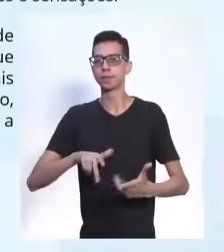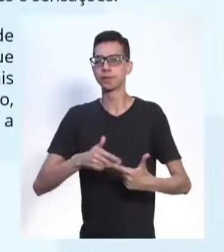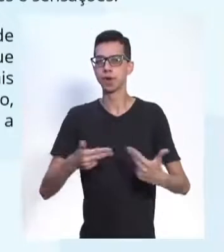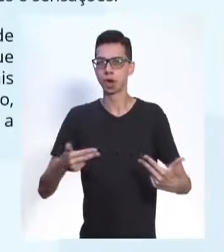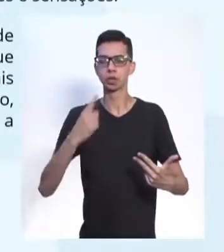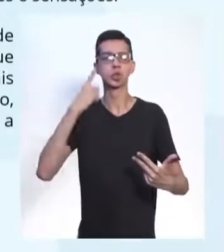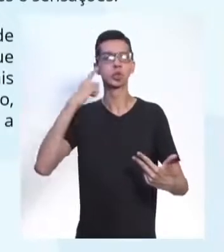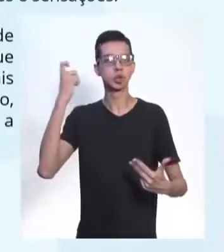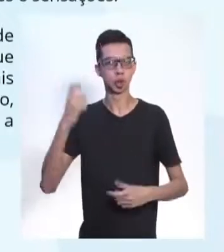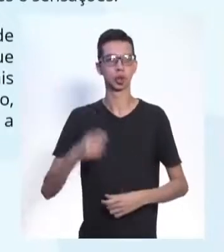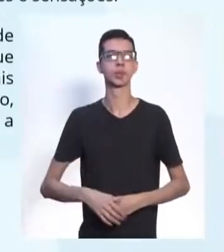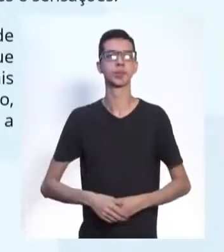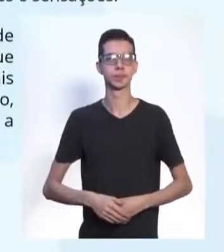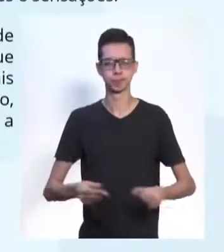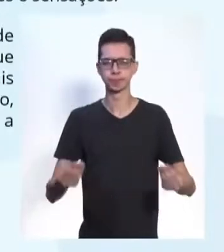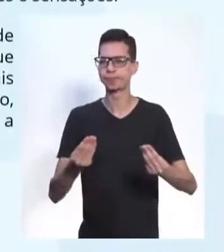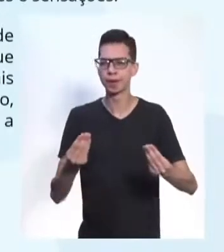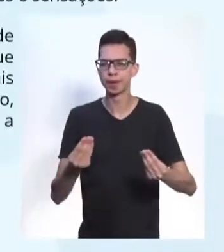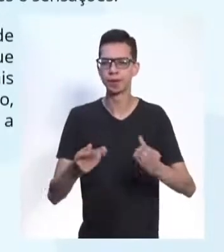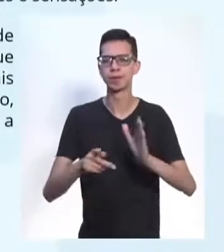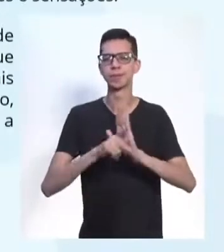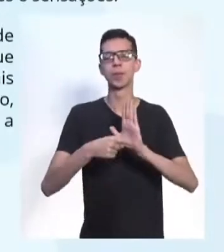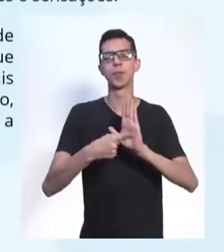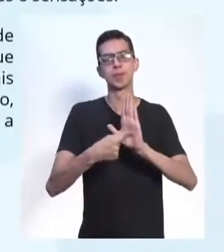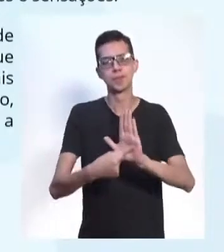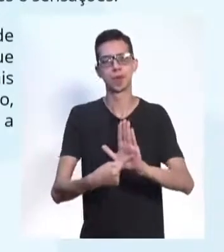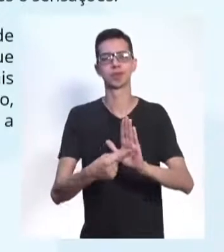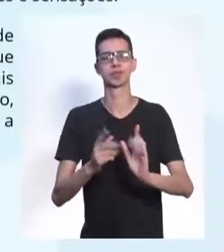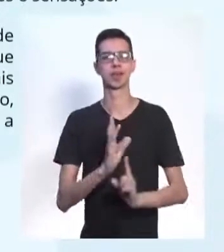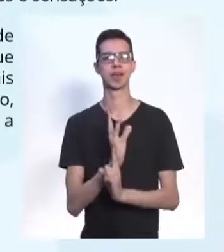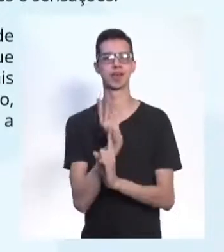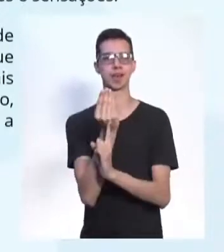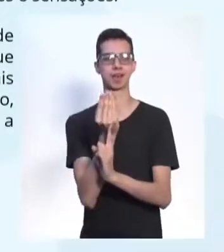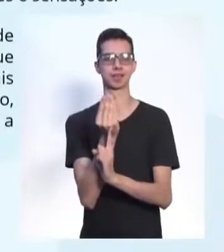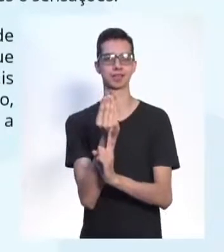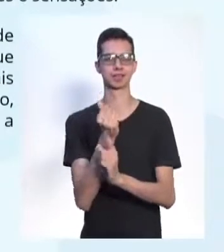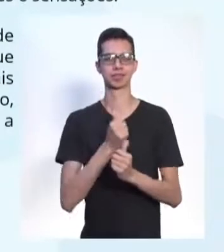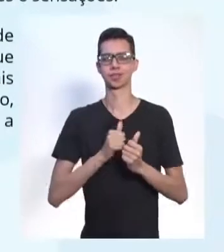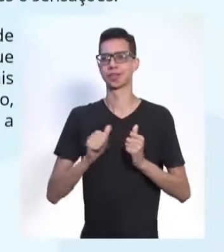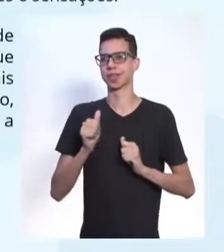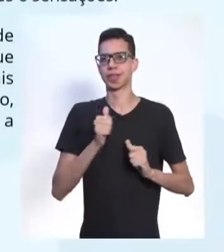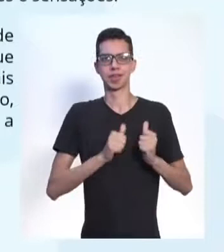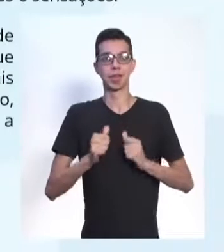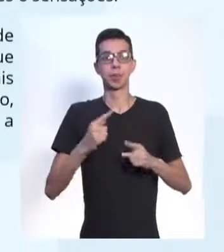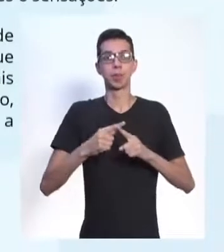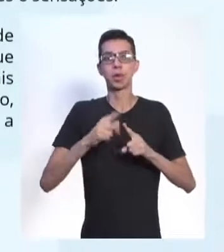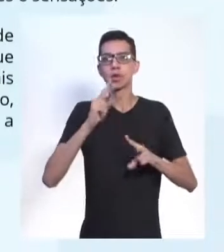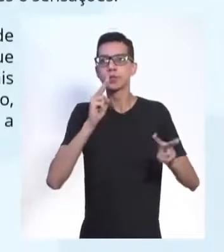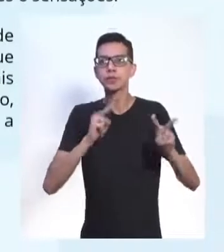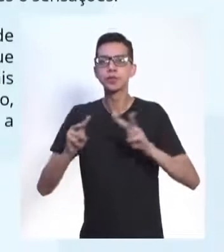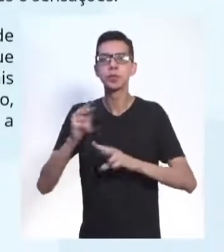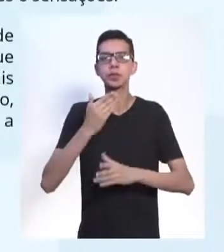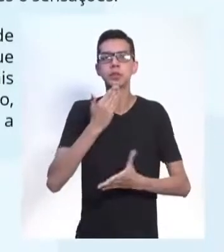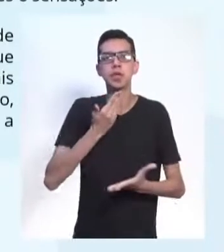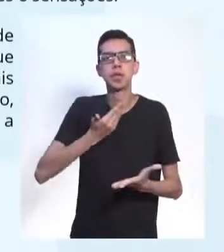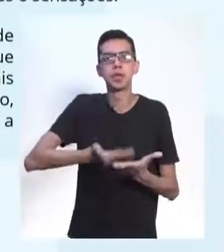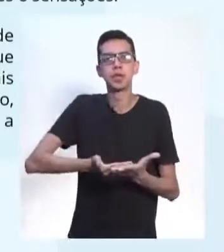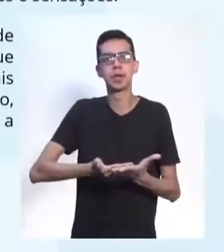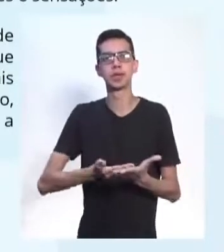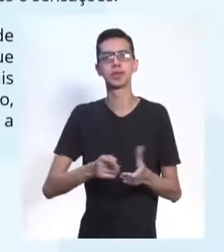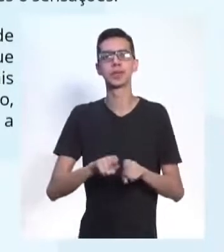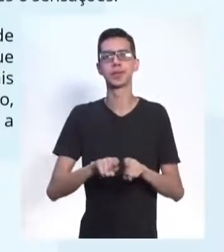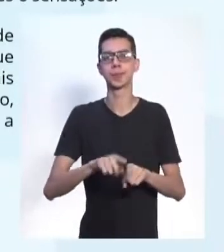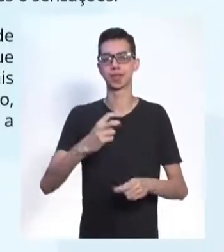sonoras criados para uma atividade artística. Esses efeitos ajudam a enfatizar as cenas e envolver o público com emoções